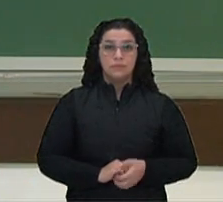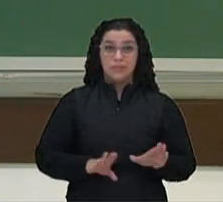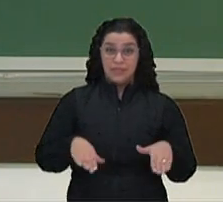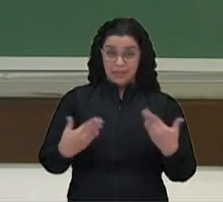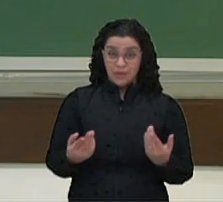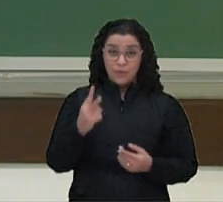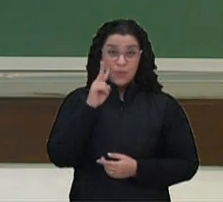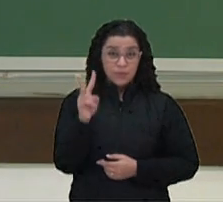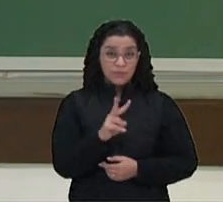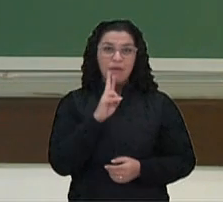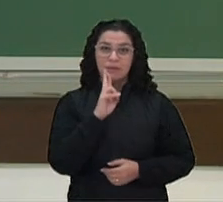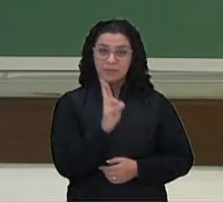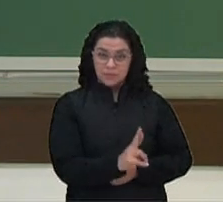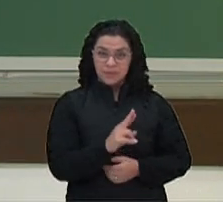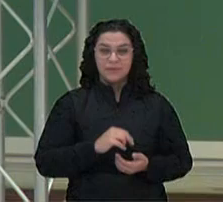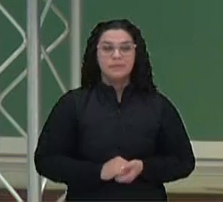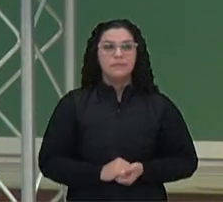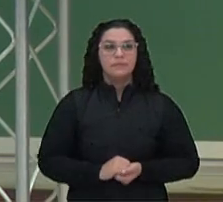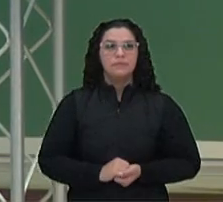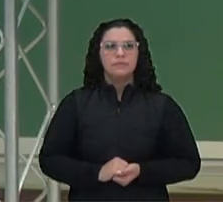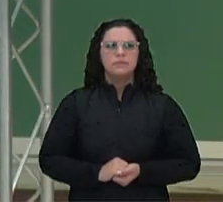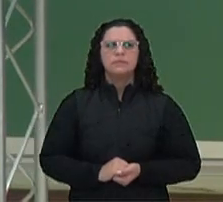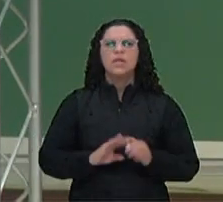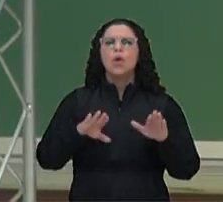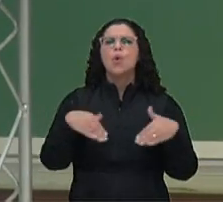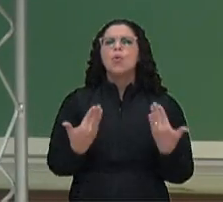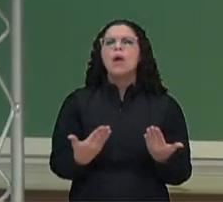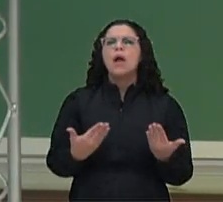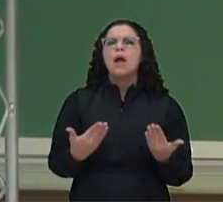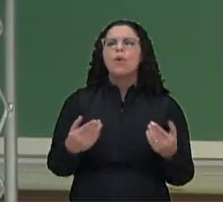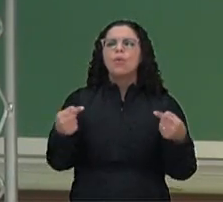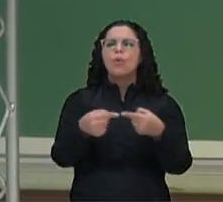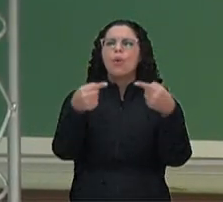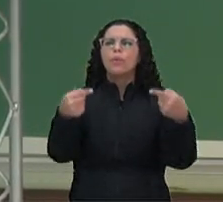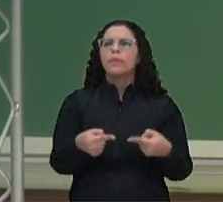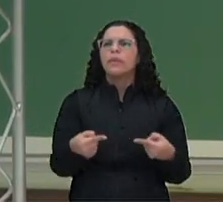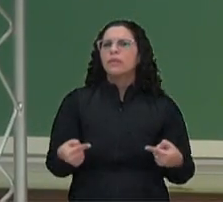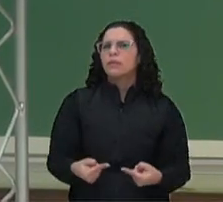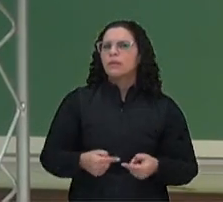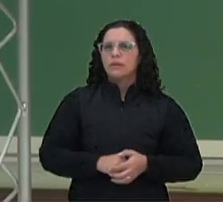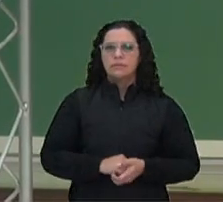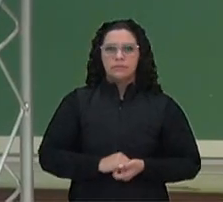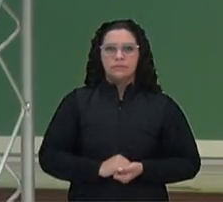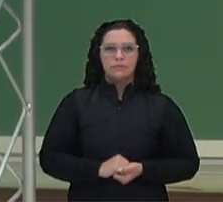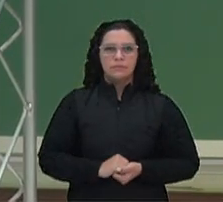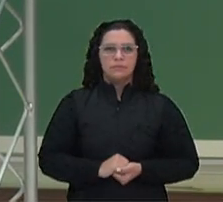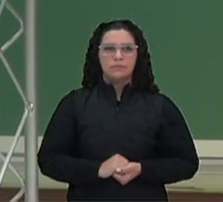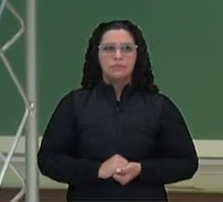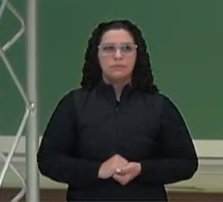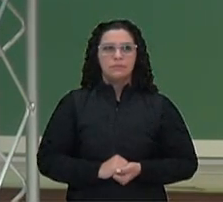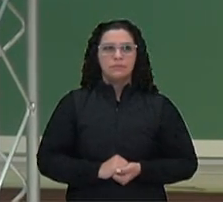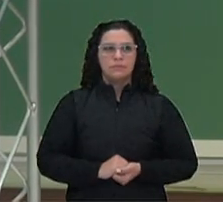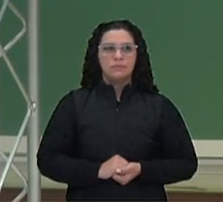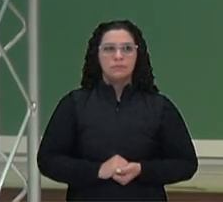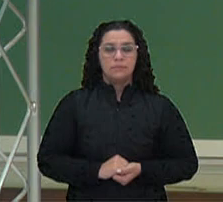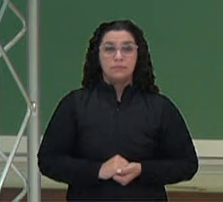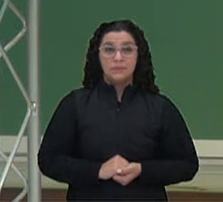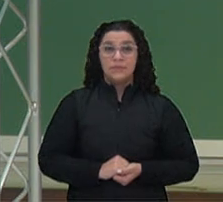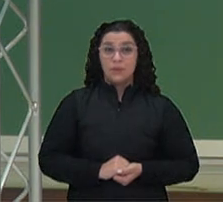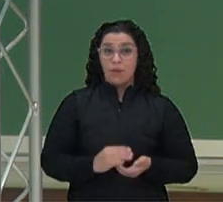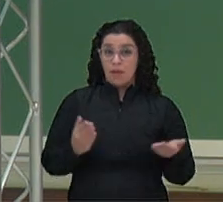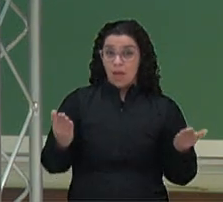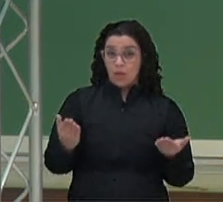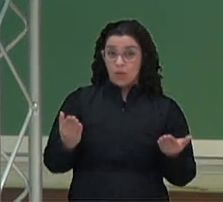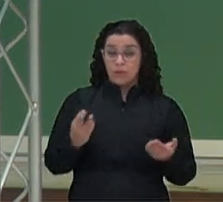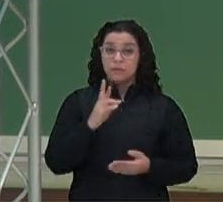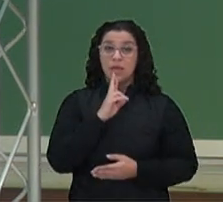Então, vamos ver aqui as nossas respostas. Qual o passatempo que ele combina? It combines chess and boxing. Se